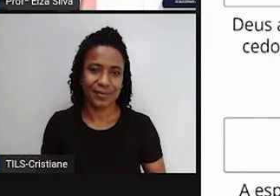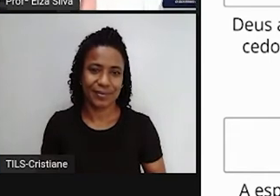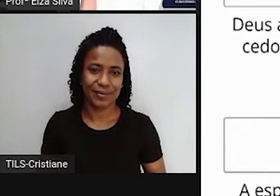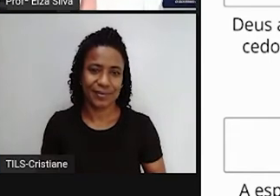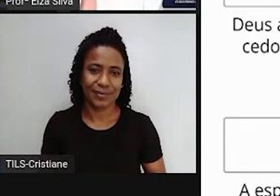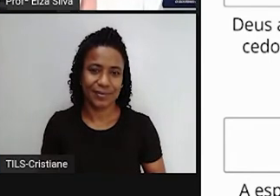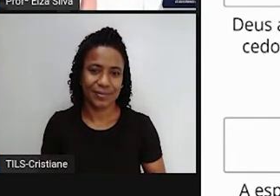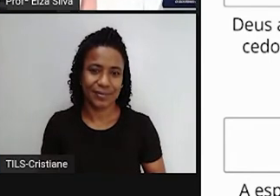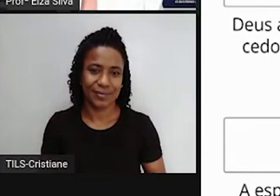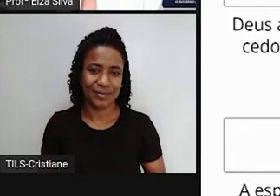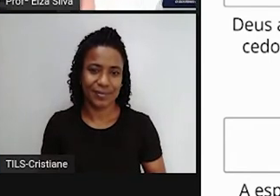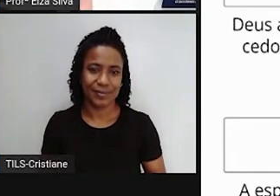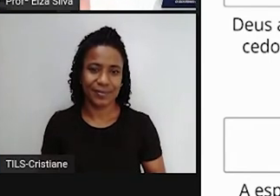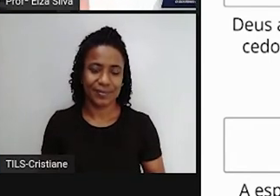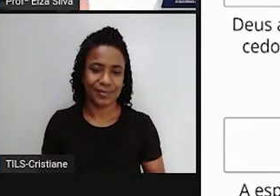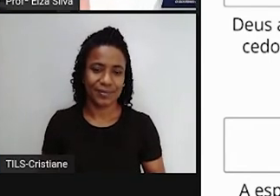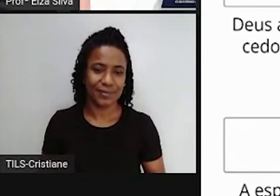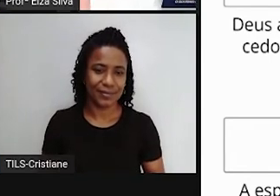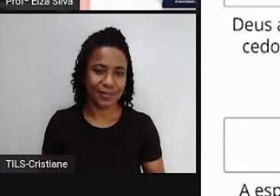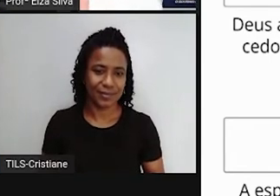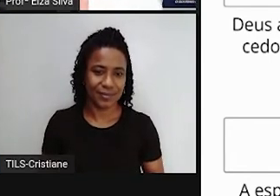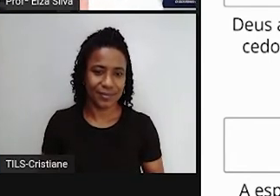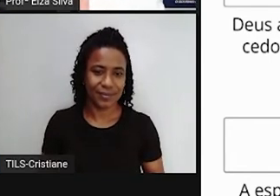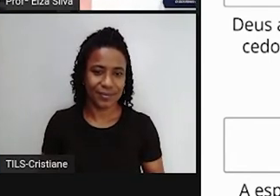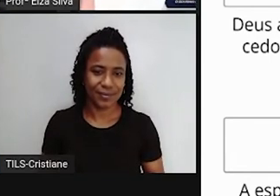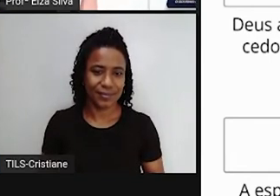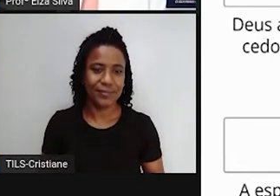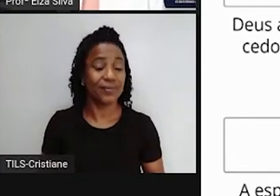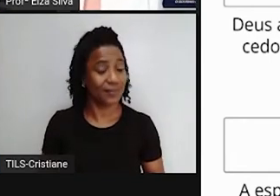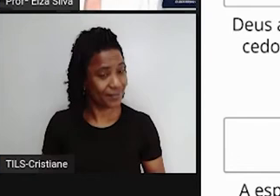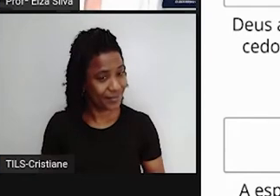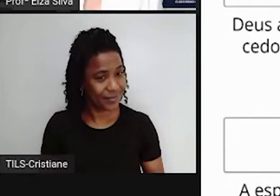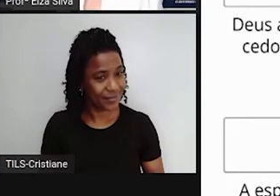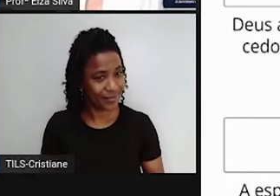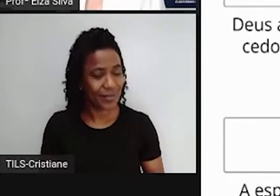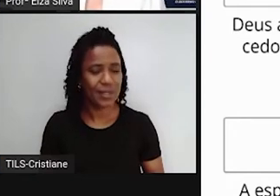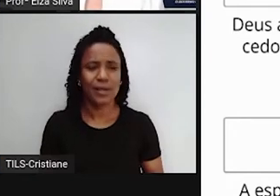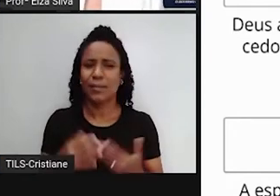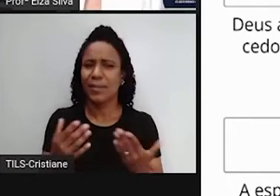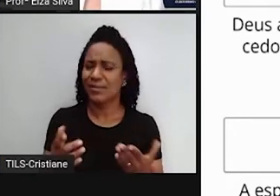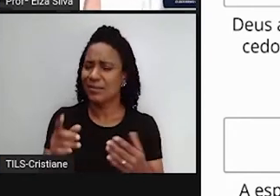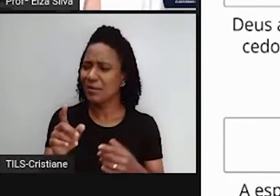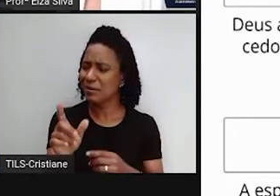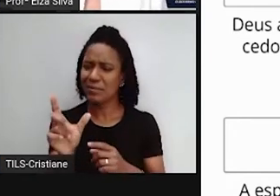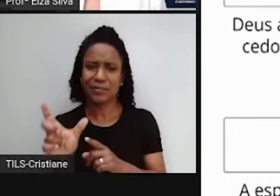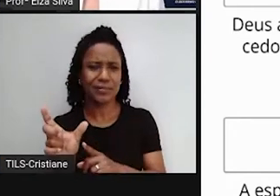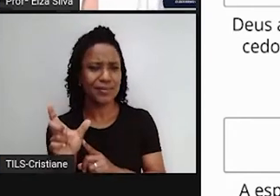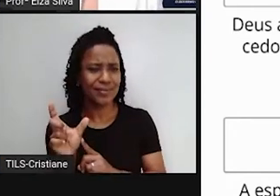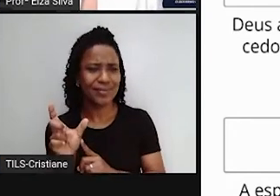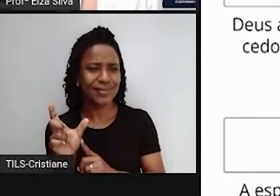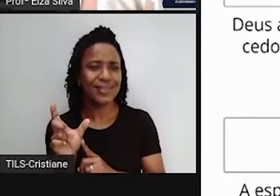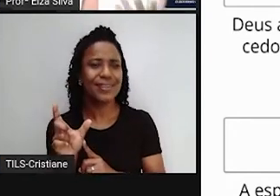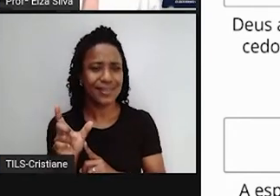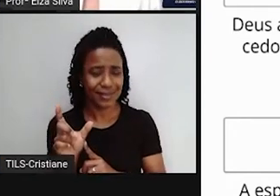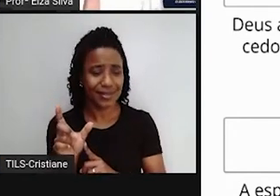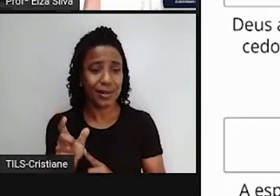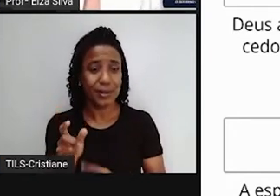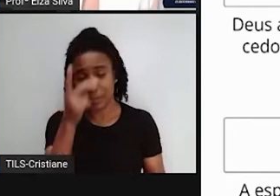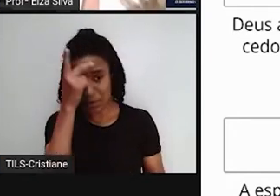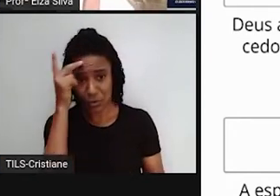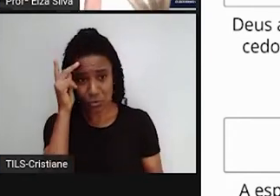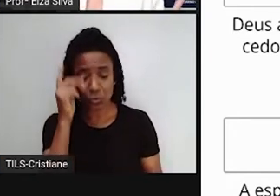Um minutinho. Ok. Quem tem boca vai a Roma significa o quê? Ora, você